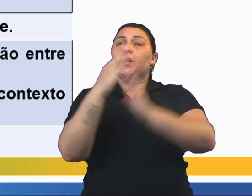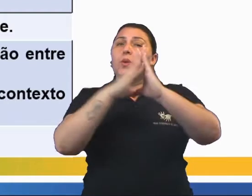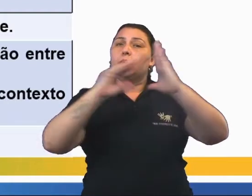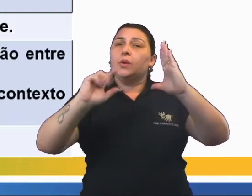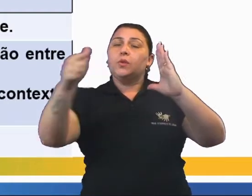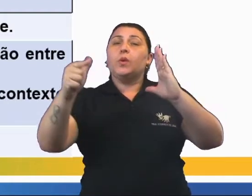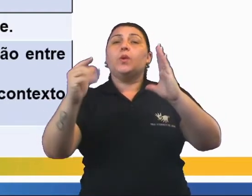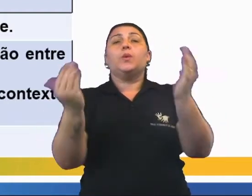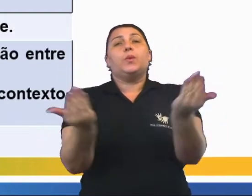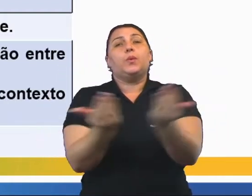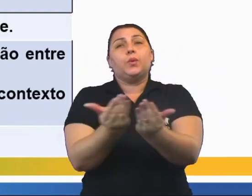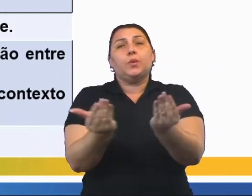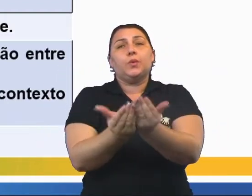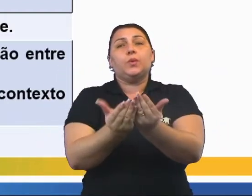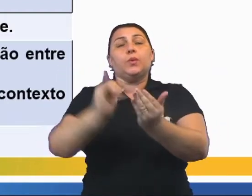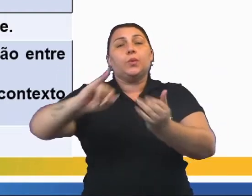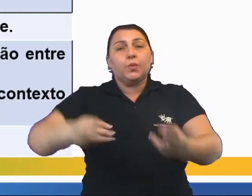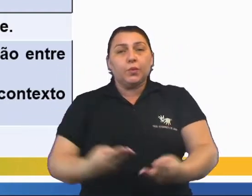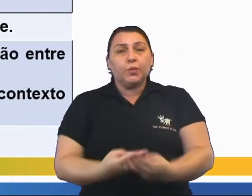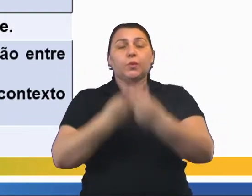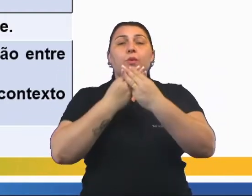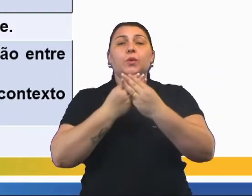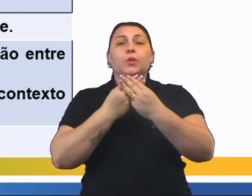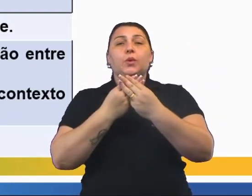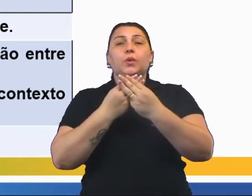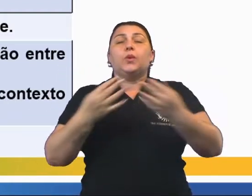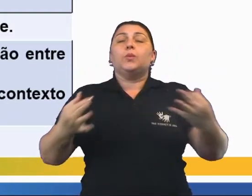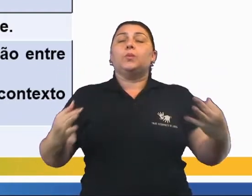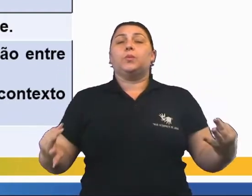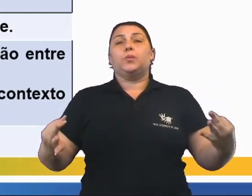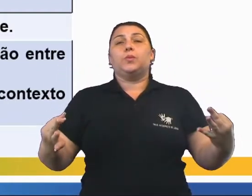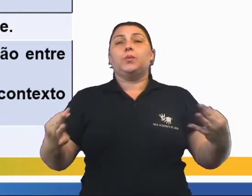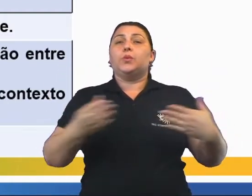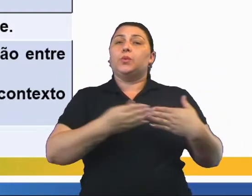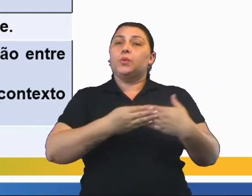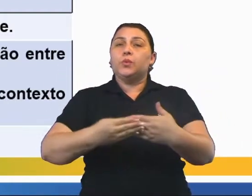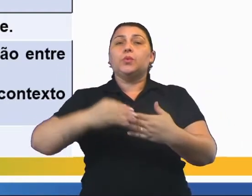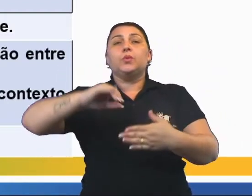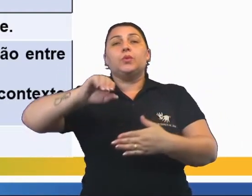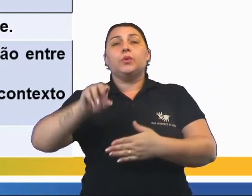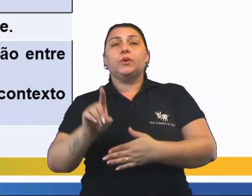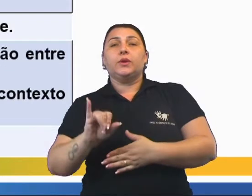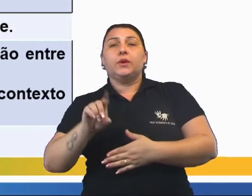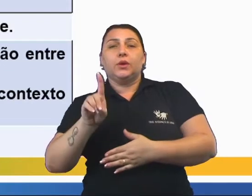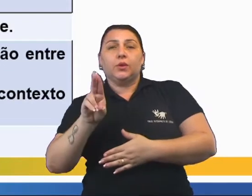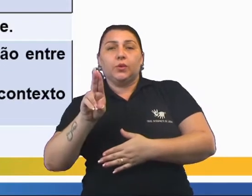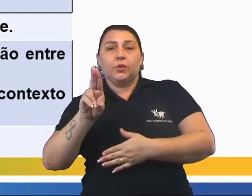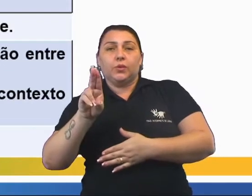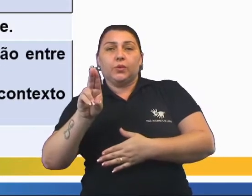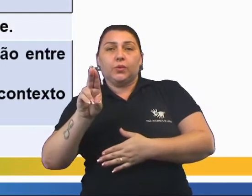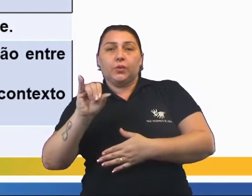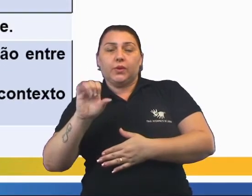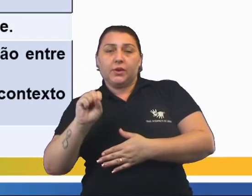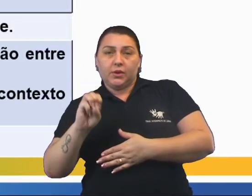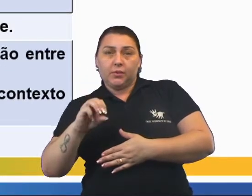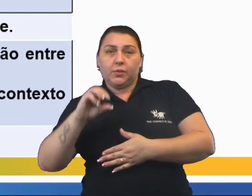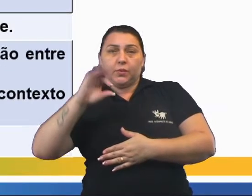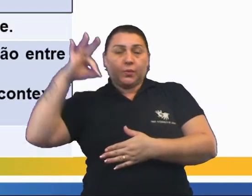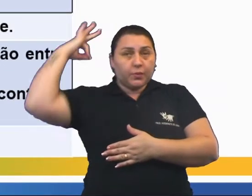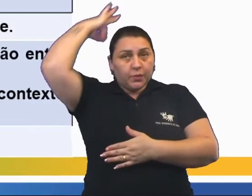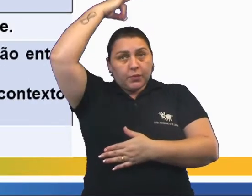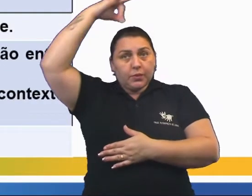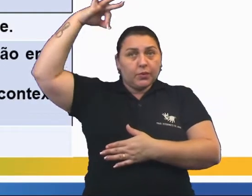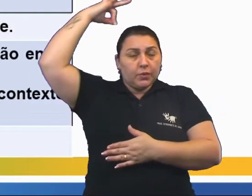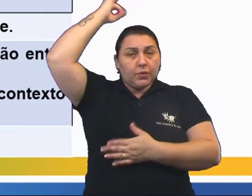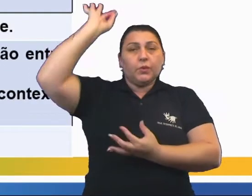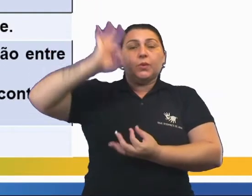O cristianismo veio a partir do judaísmo, o budismo veio a partir do hinduísmo, o espiritismo absorve